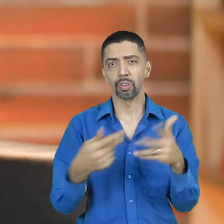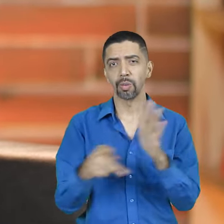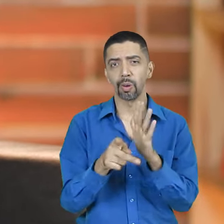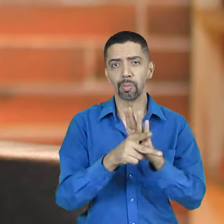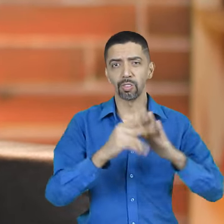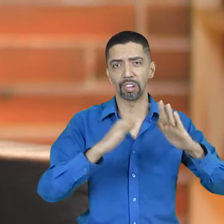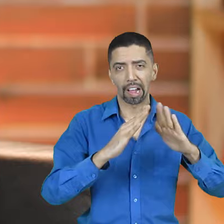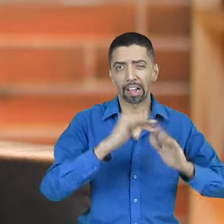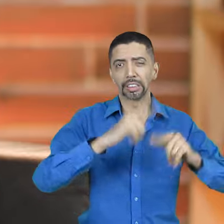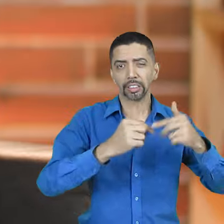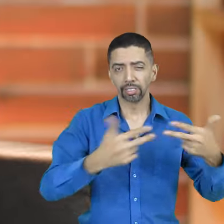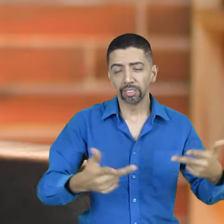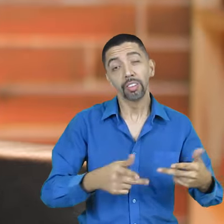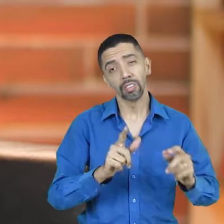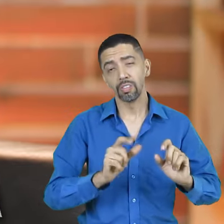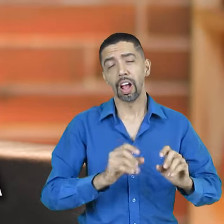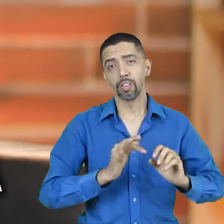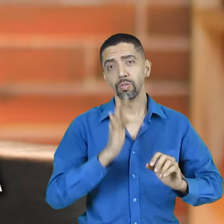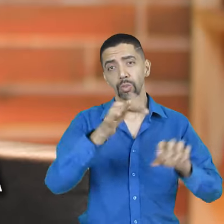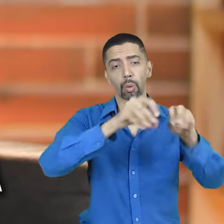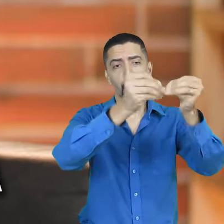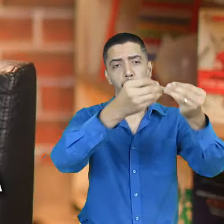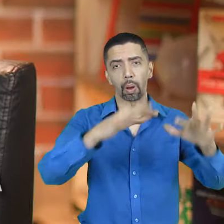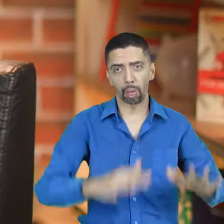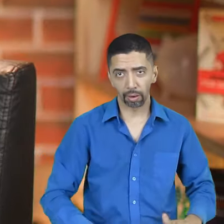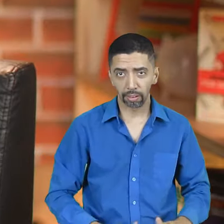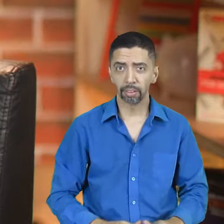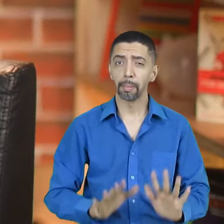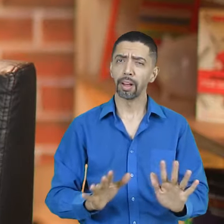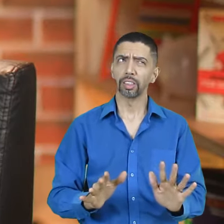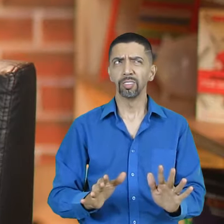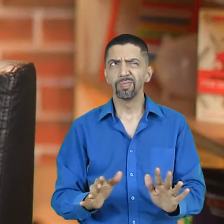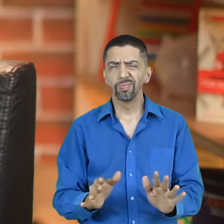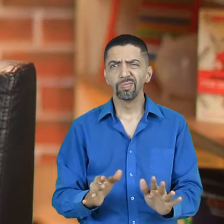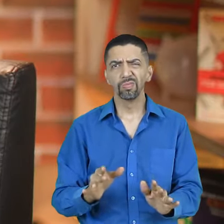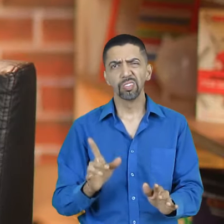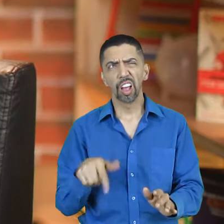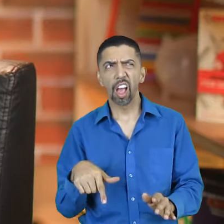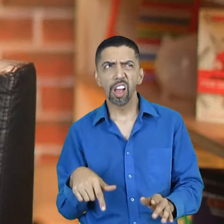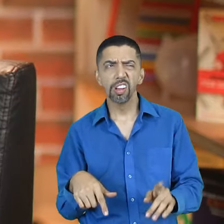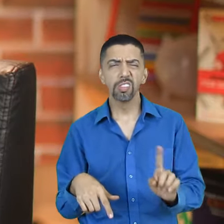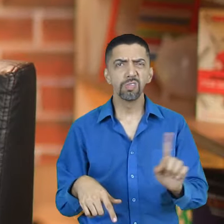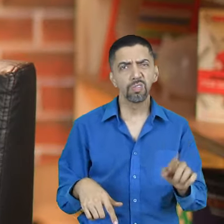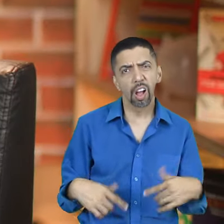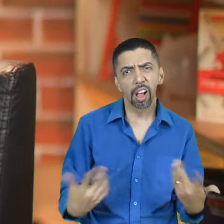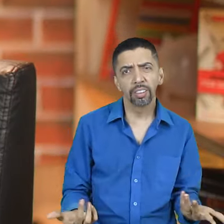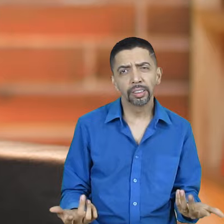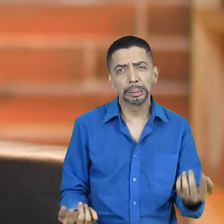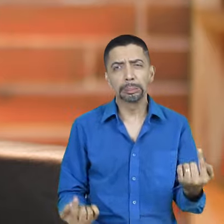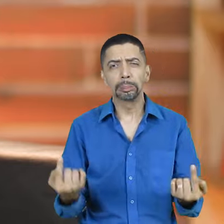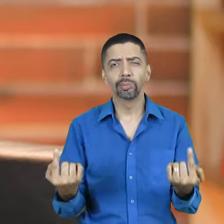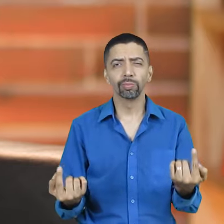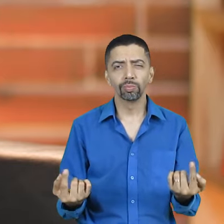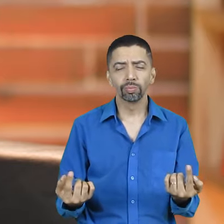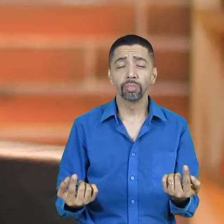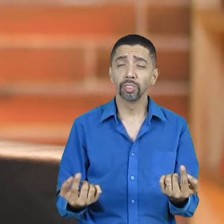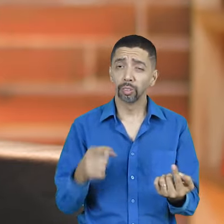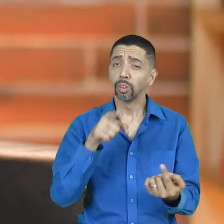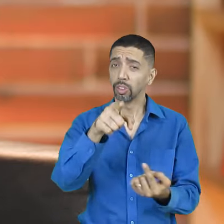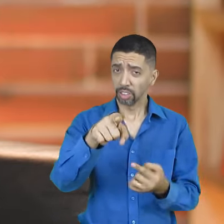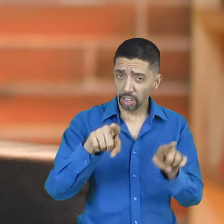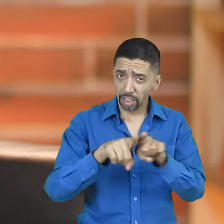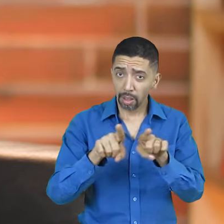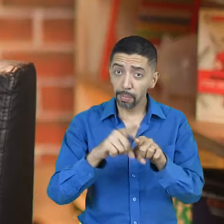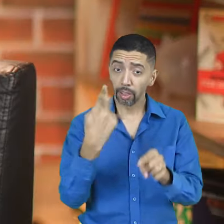que você é a sua própria empresa. Podemos até chamar assim, você S.A. Olha que legal.